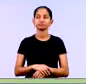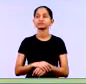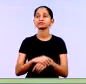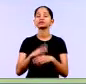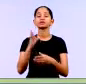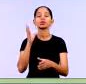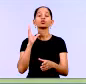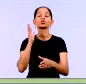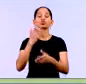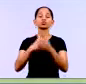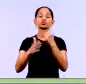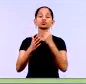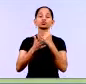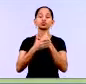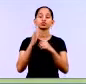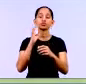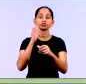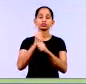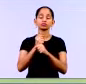Quantidade total a produzir,